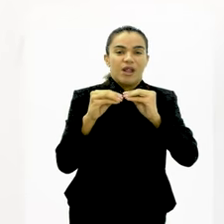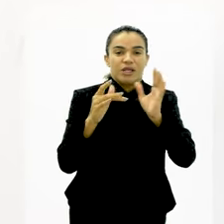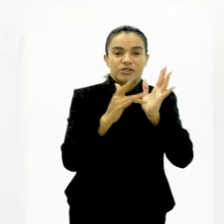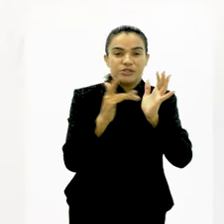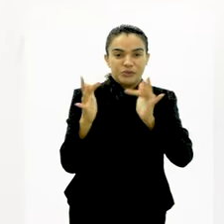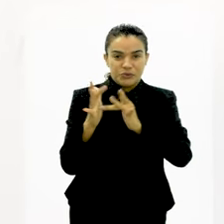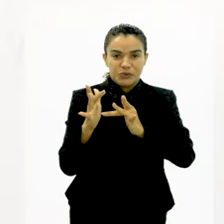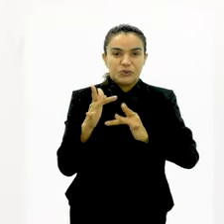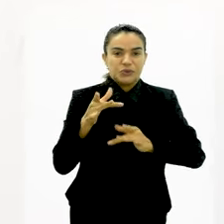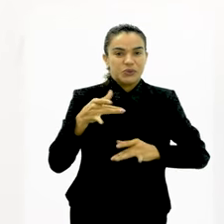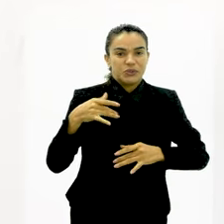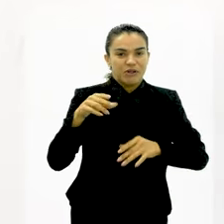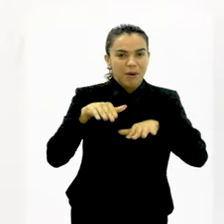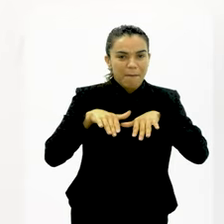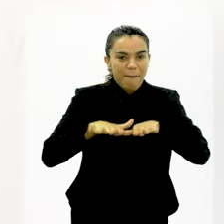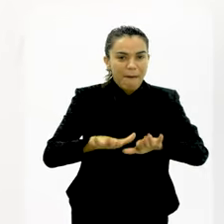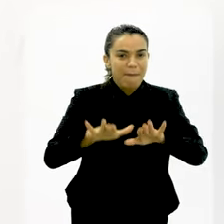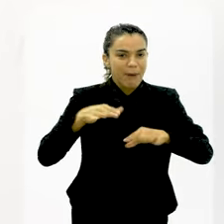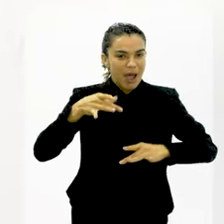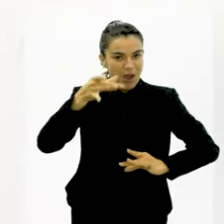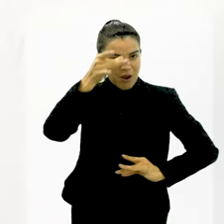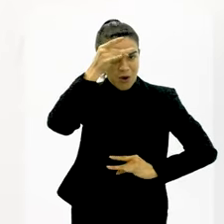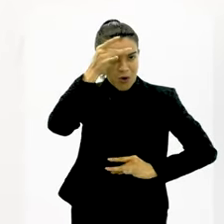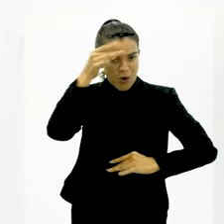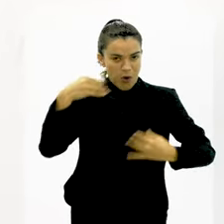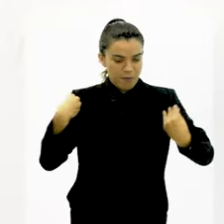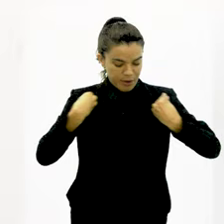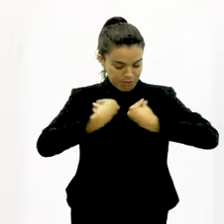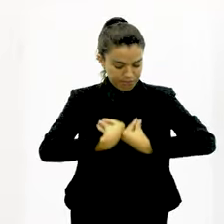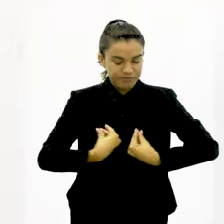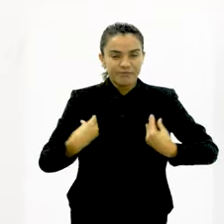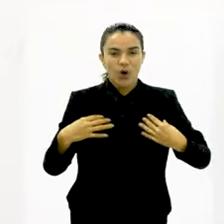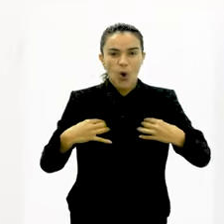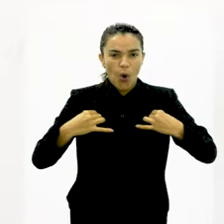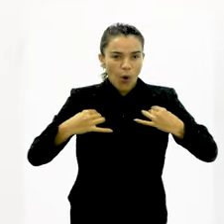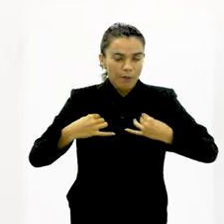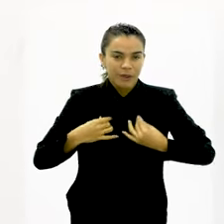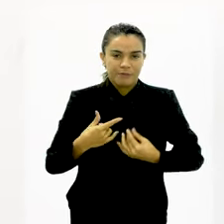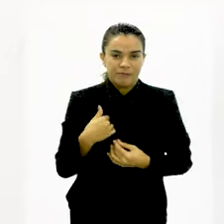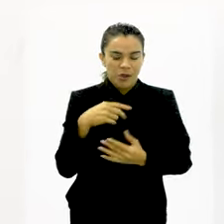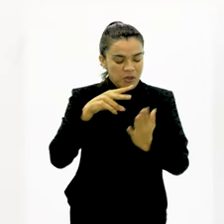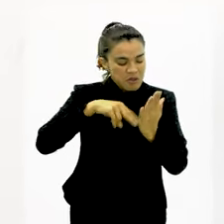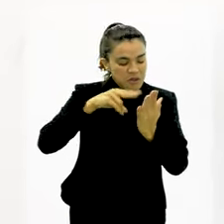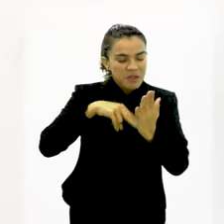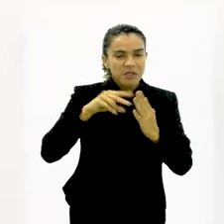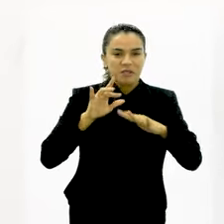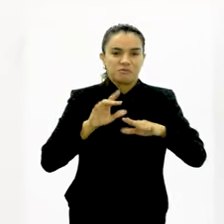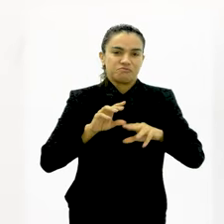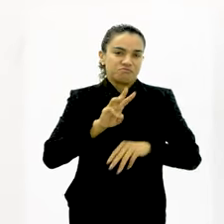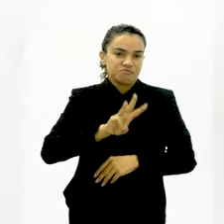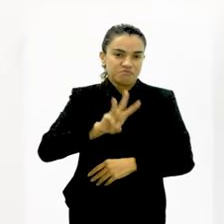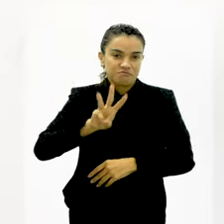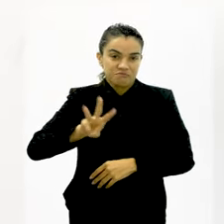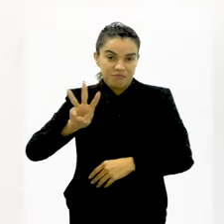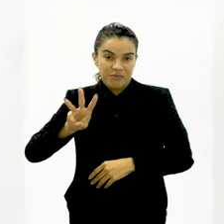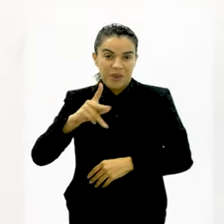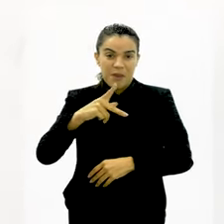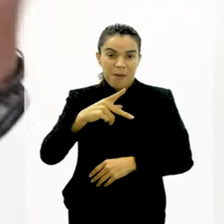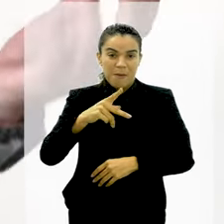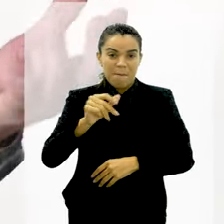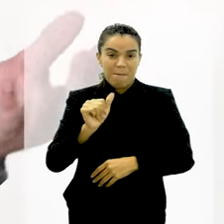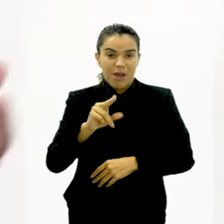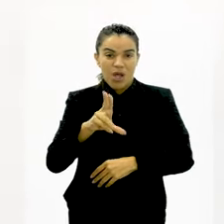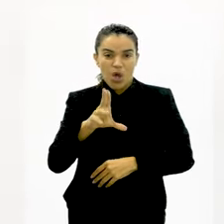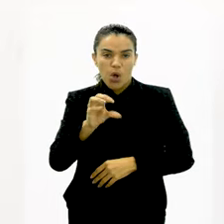Jesus, fazendo figurino, né? E aí eu li num site de carnaval que o